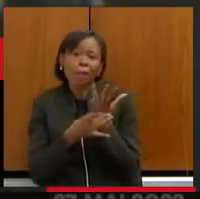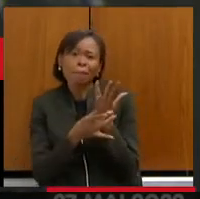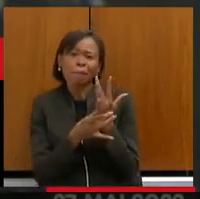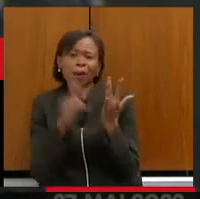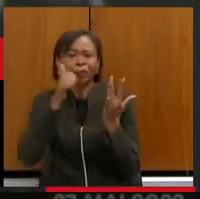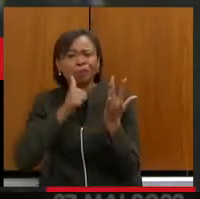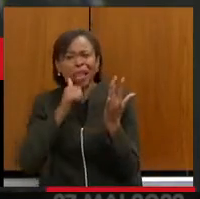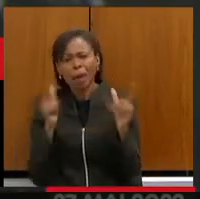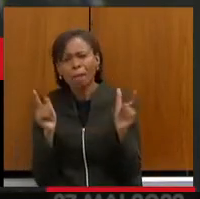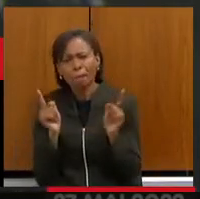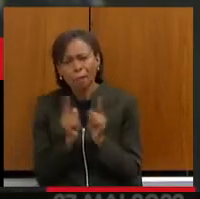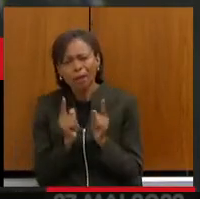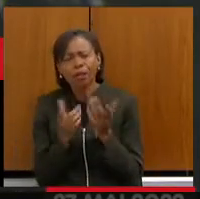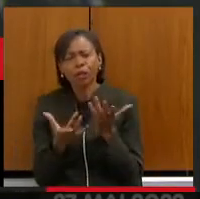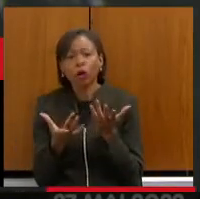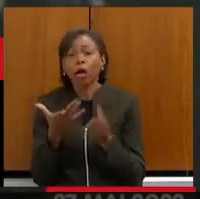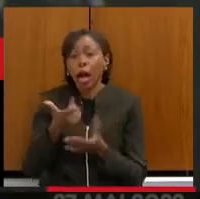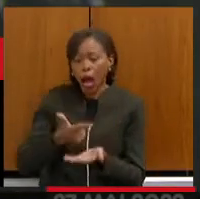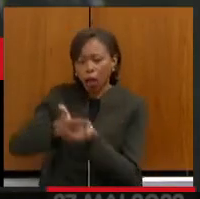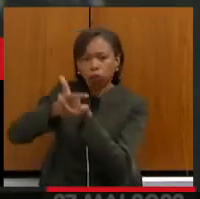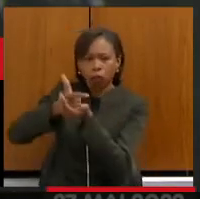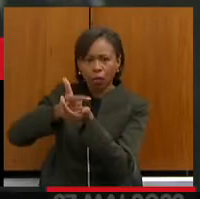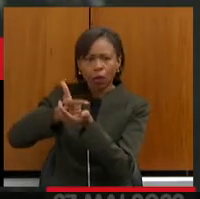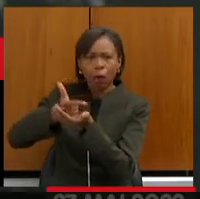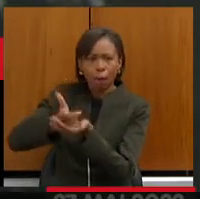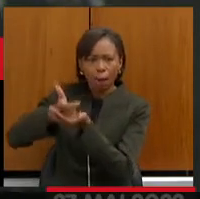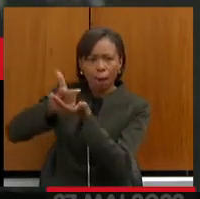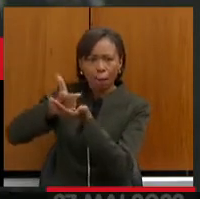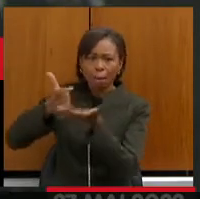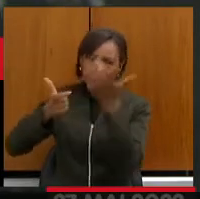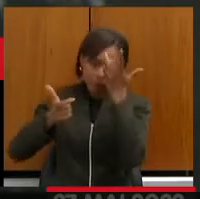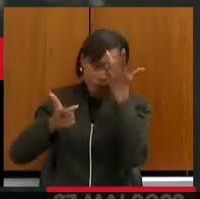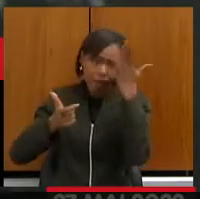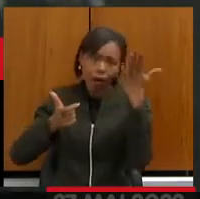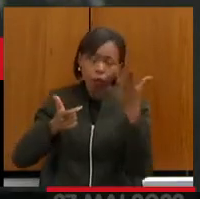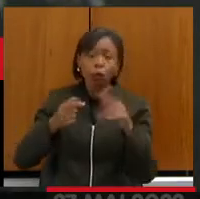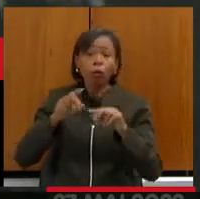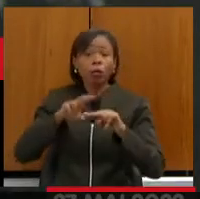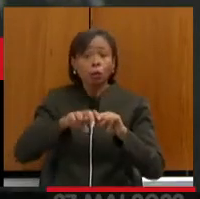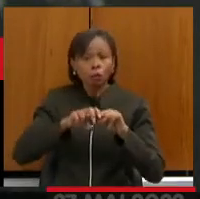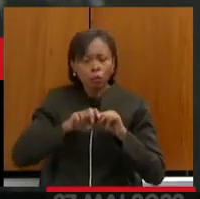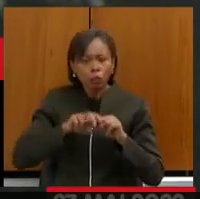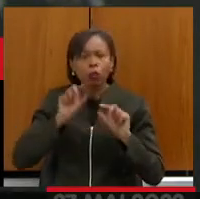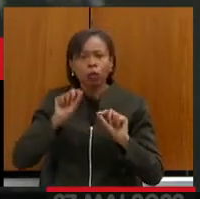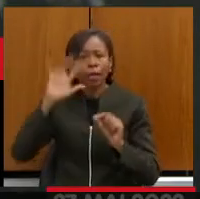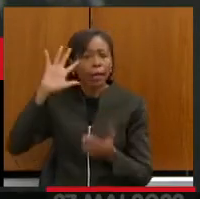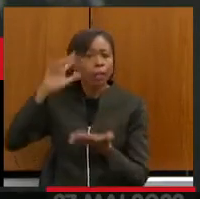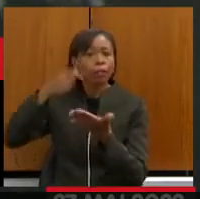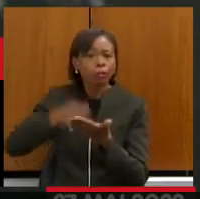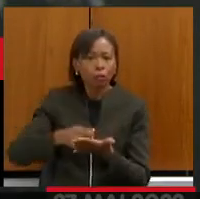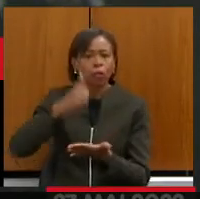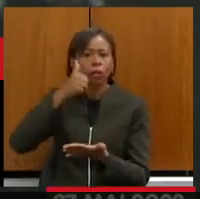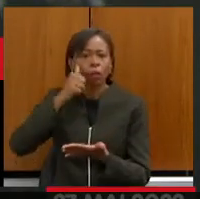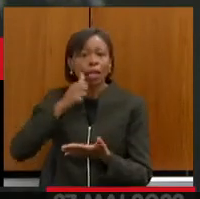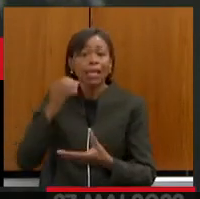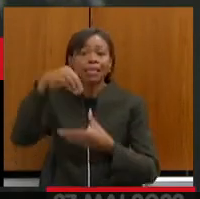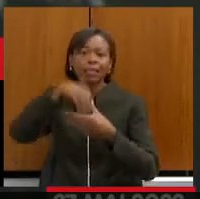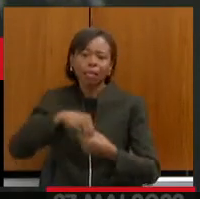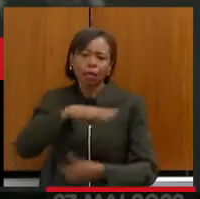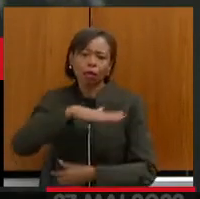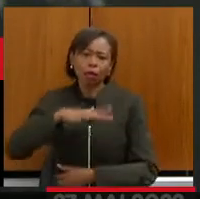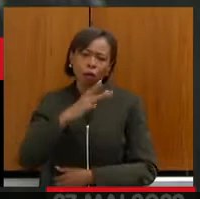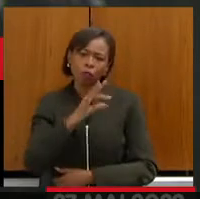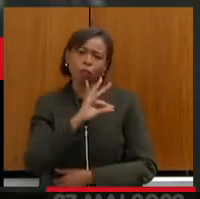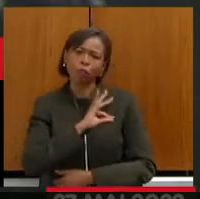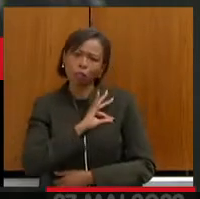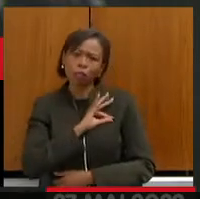o armamento pode pudesse ficar melhor ar-condicionado nossa mão a decisão de incluir a mulher nas fileiras da Corporação foi